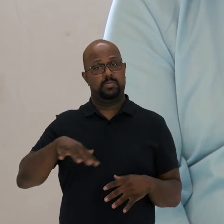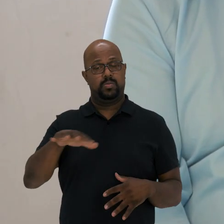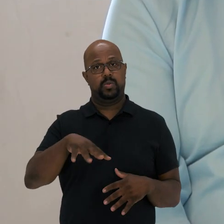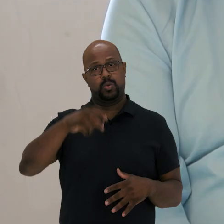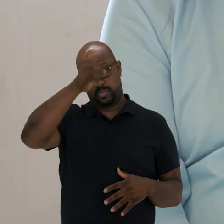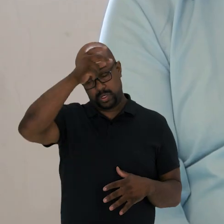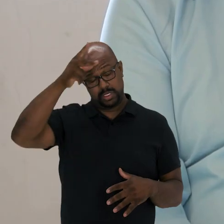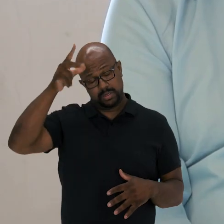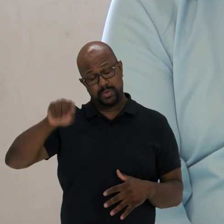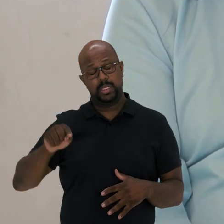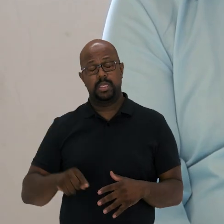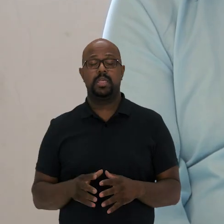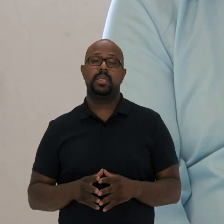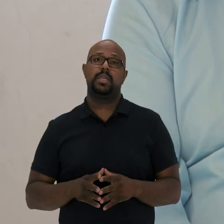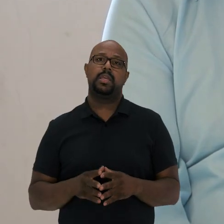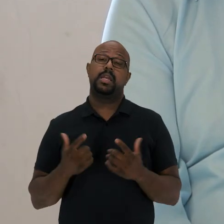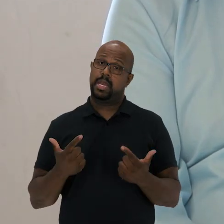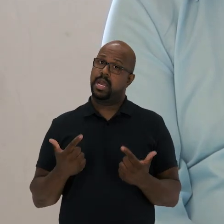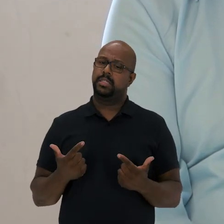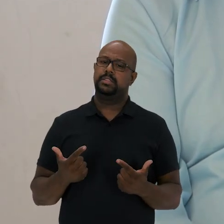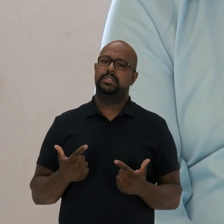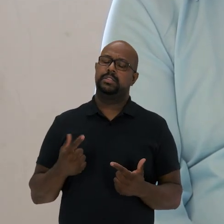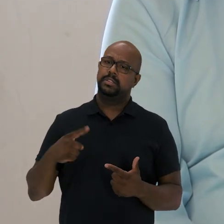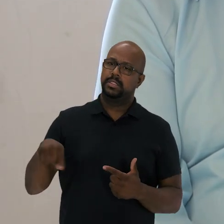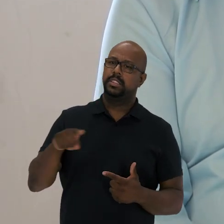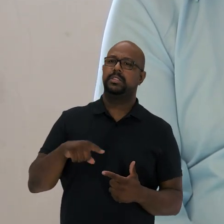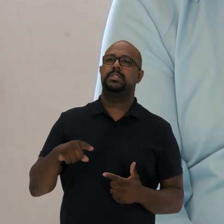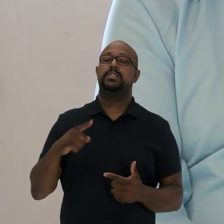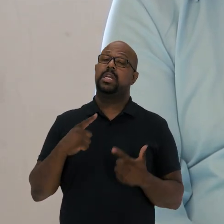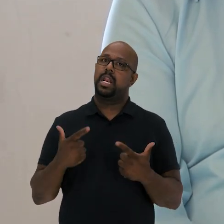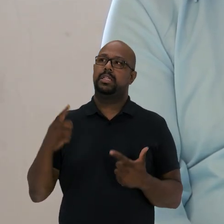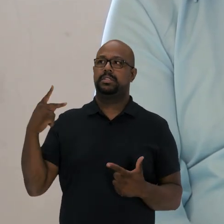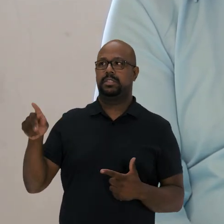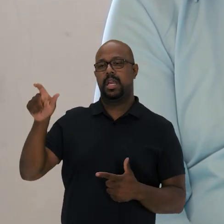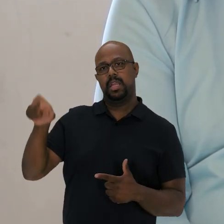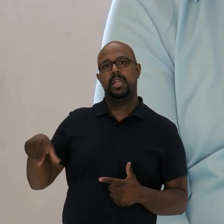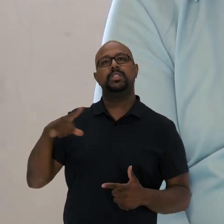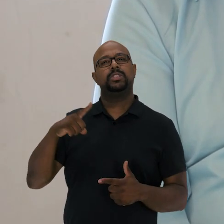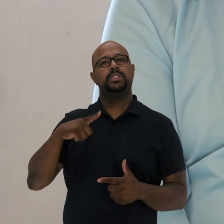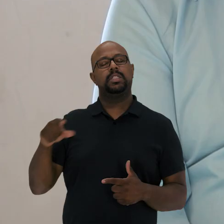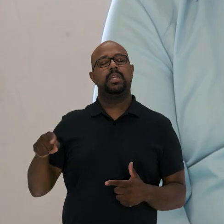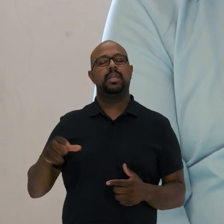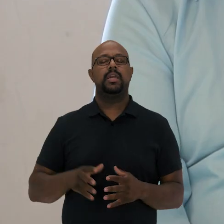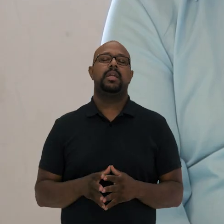município, né? E que, graças a ele, a gente